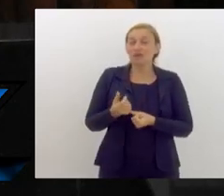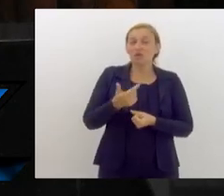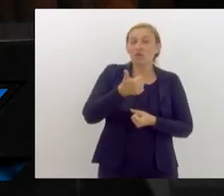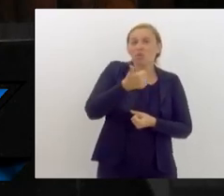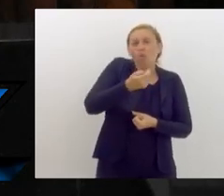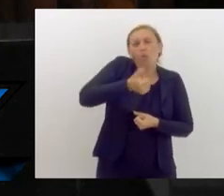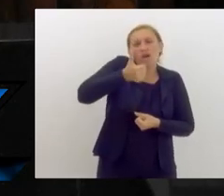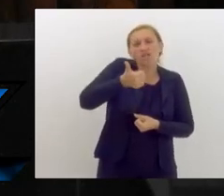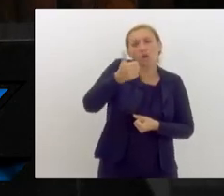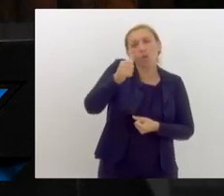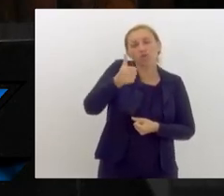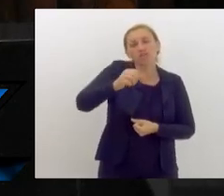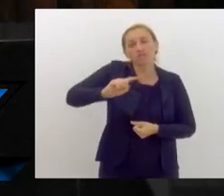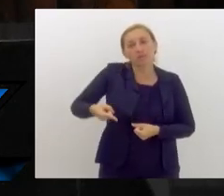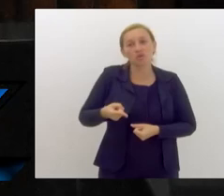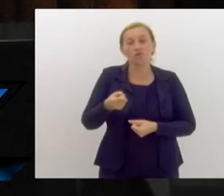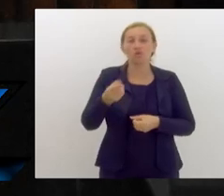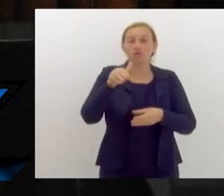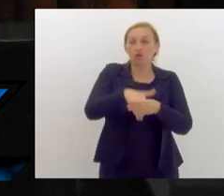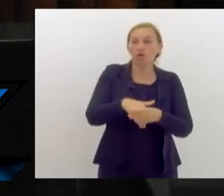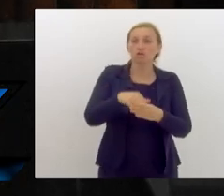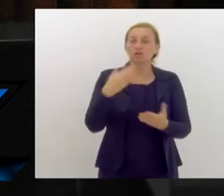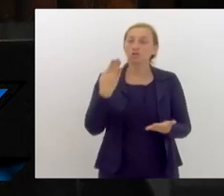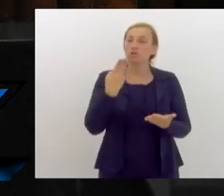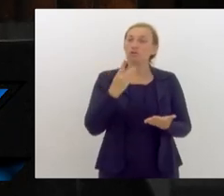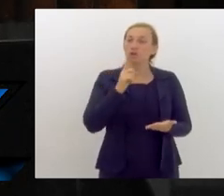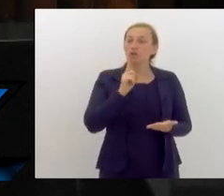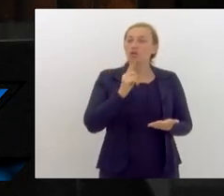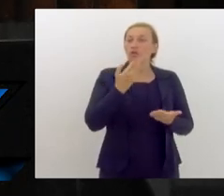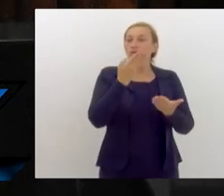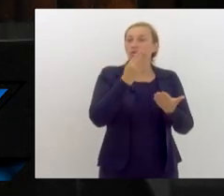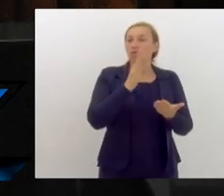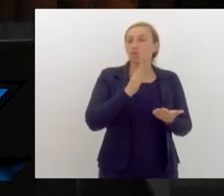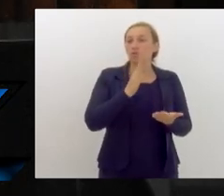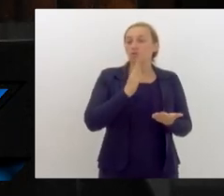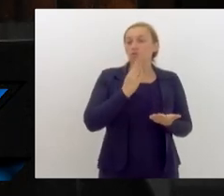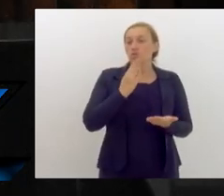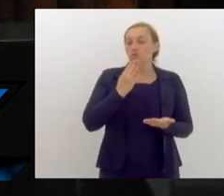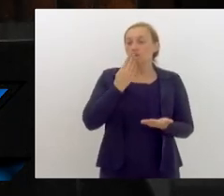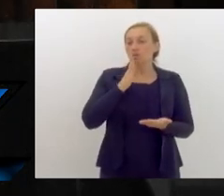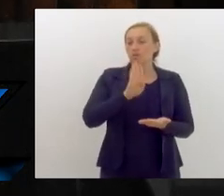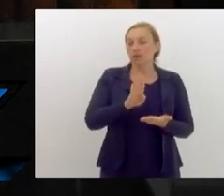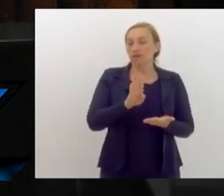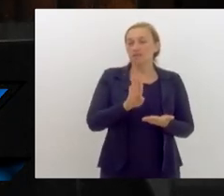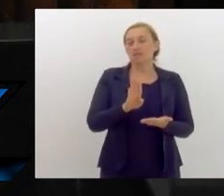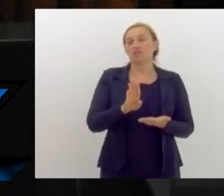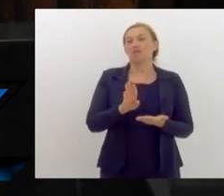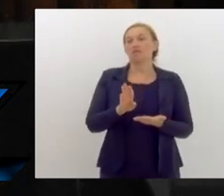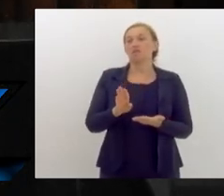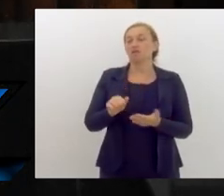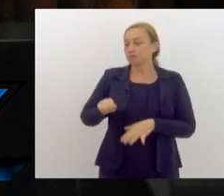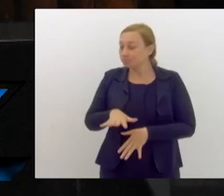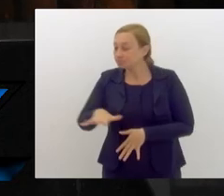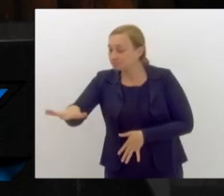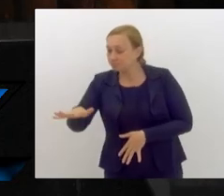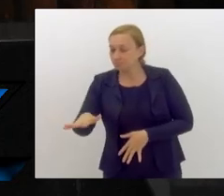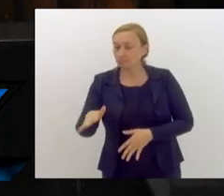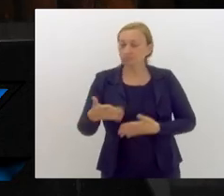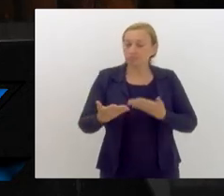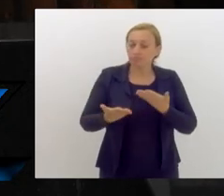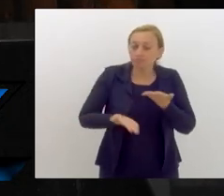e reafirmar o compromisso com as periferias e com a juventude das periferias que a gente precisa cuidar